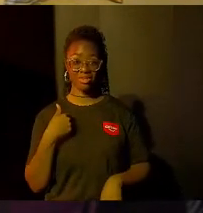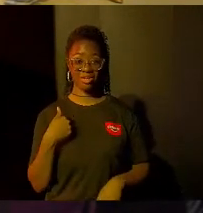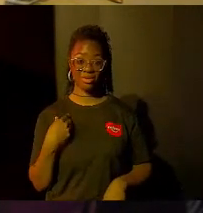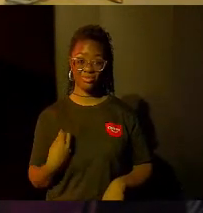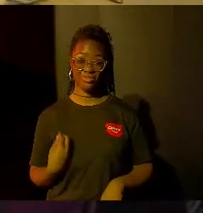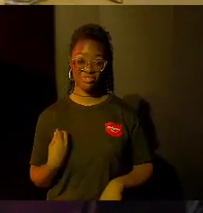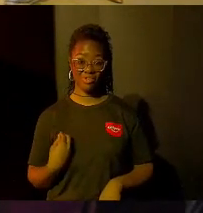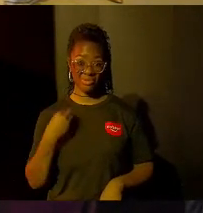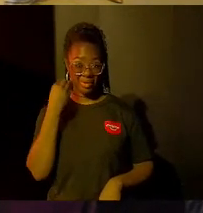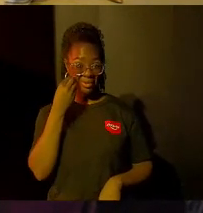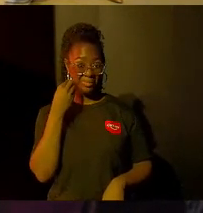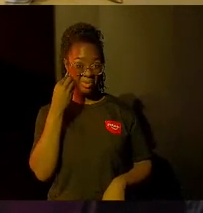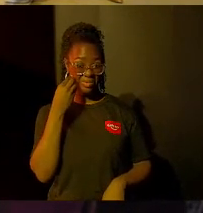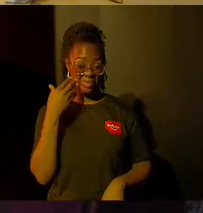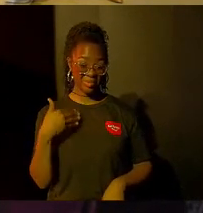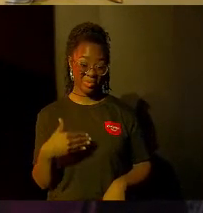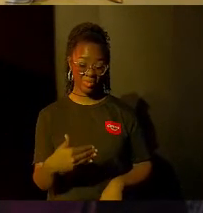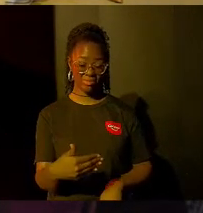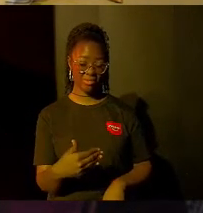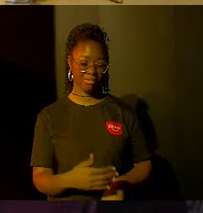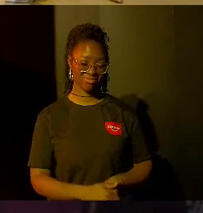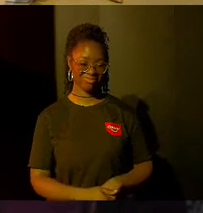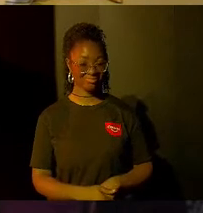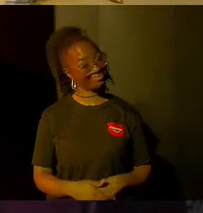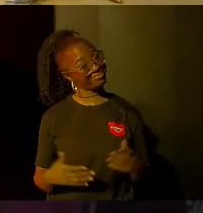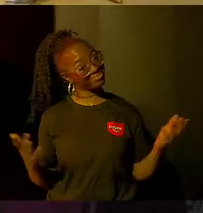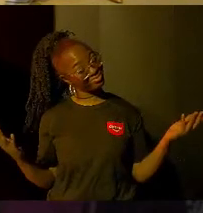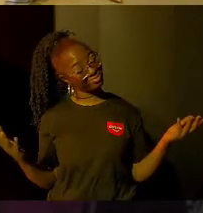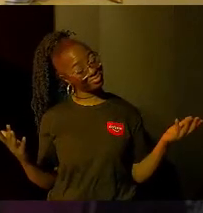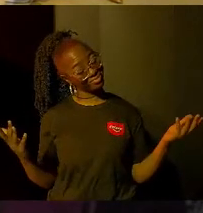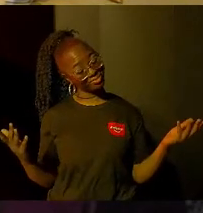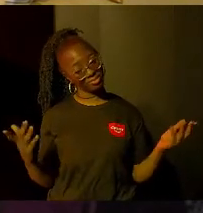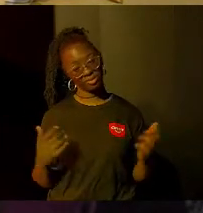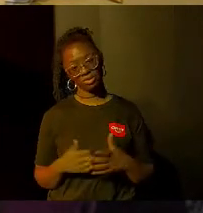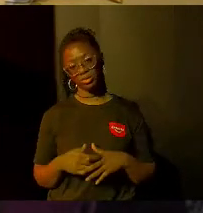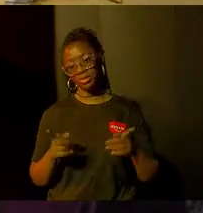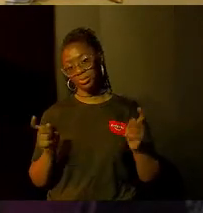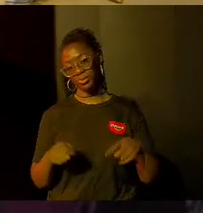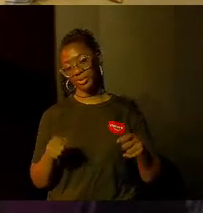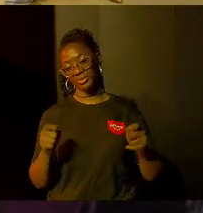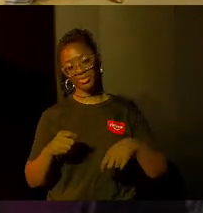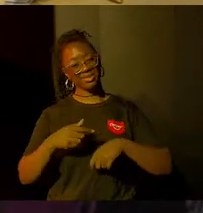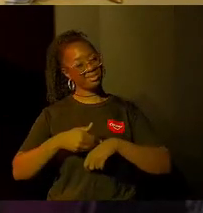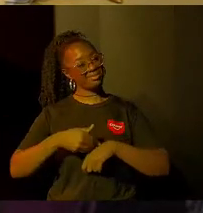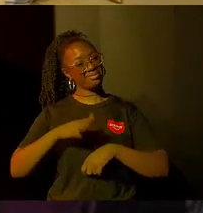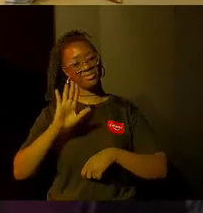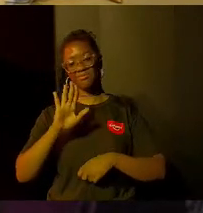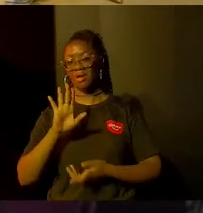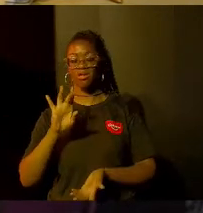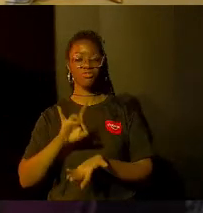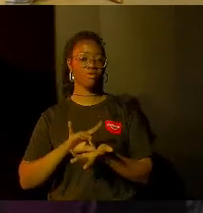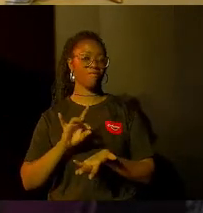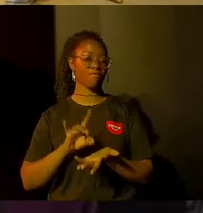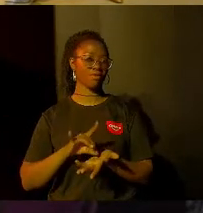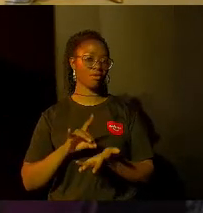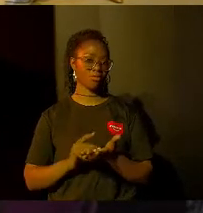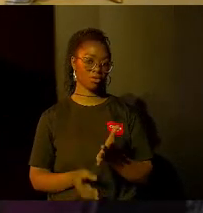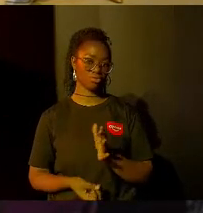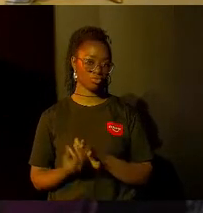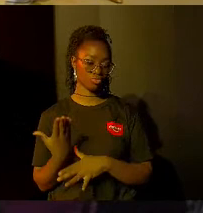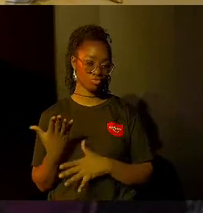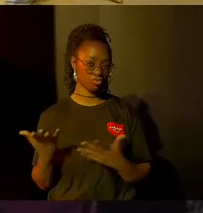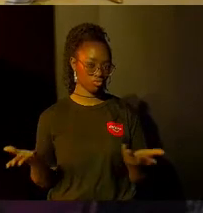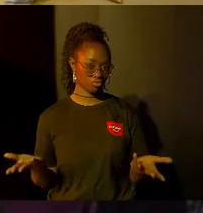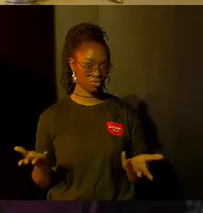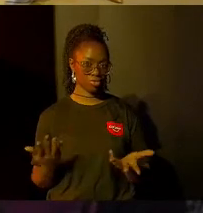com muito mais possibilidade de que se tornasse uma realidade não é